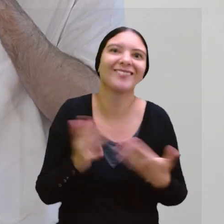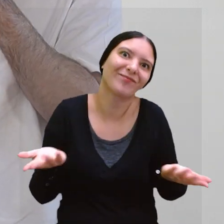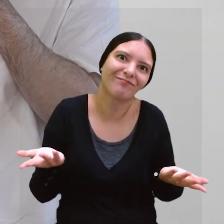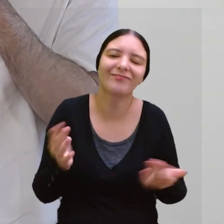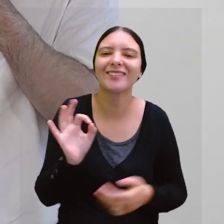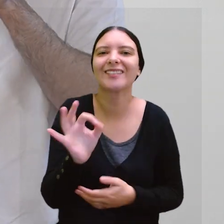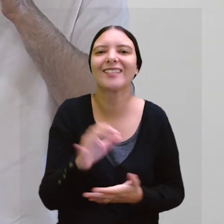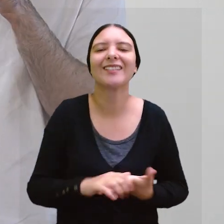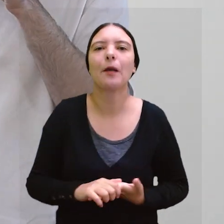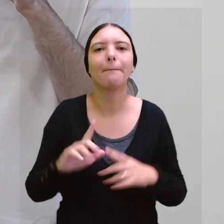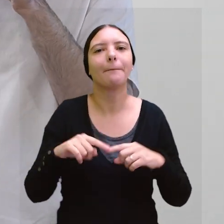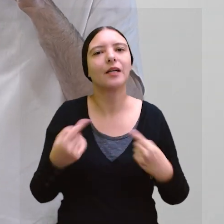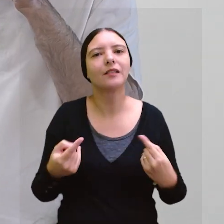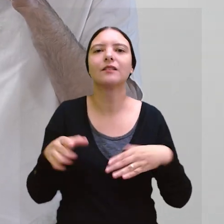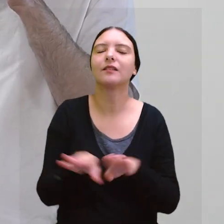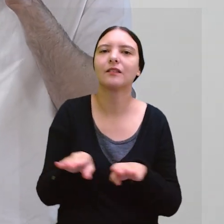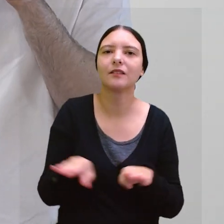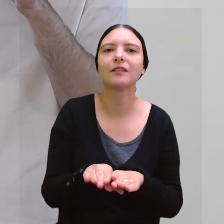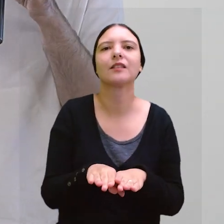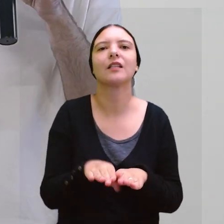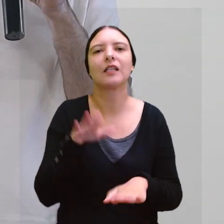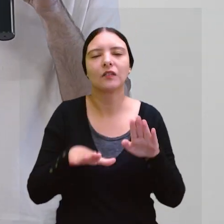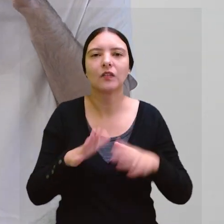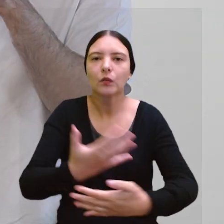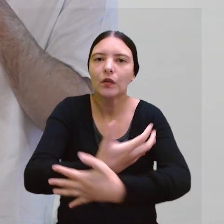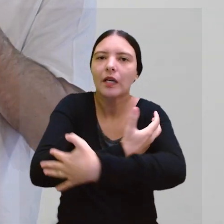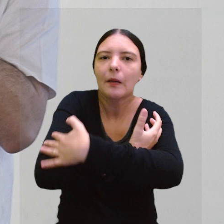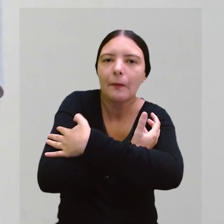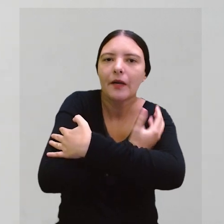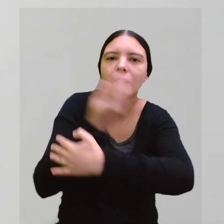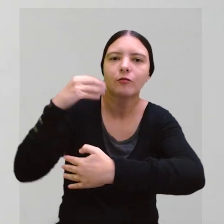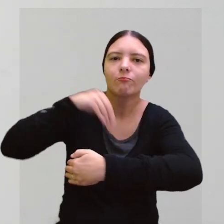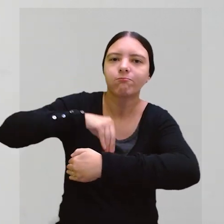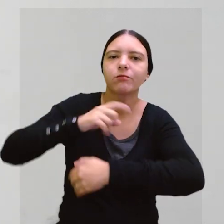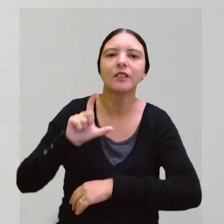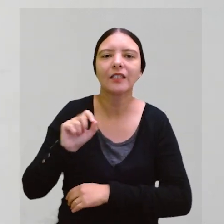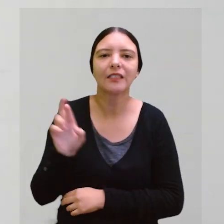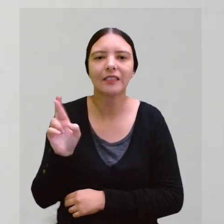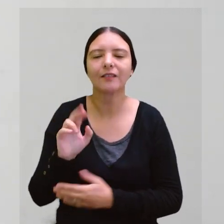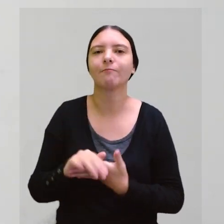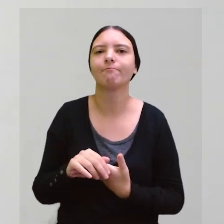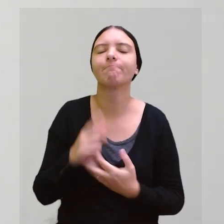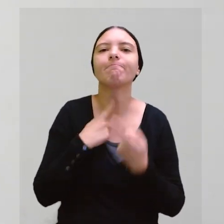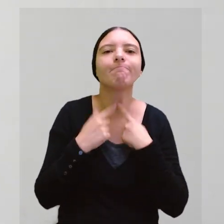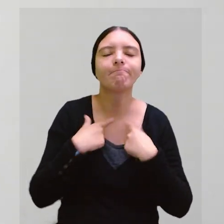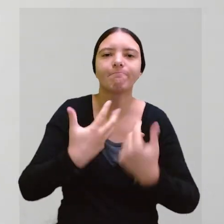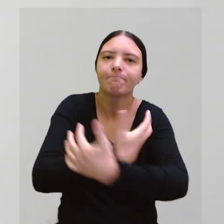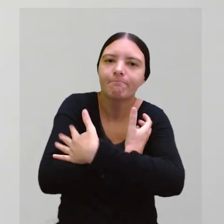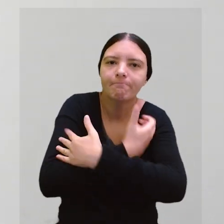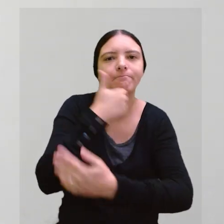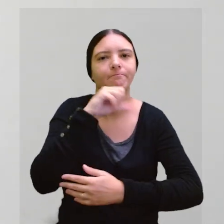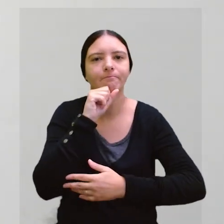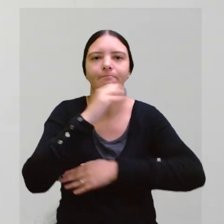né? Mas tem alguma coisa que está nesse abraço que está para além dos R$10, do seu desejo de ter o abraço materno, de ter